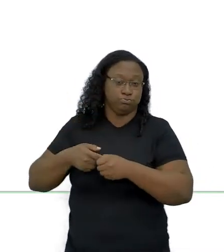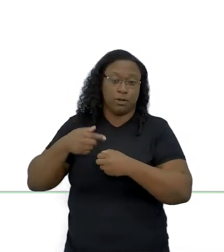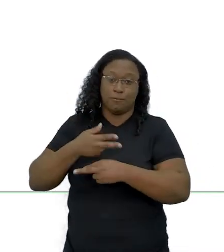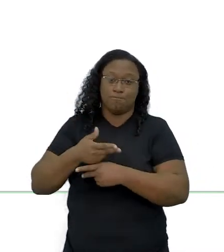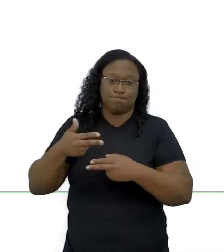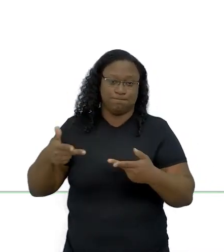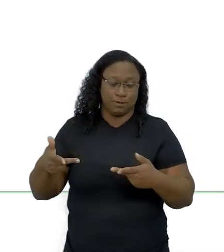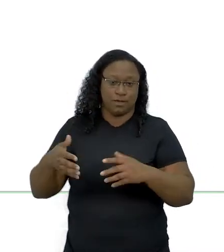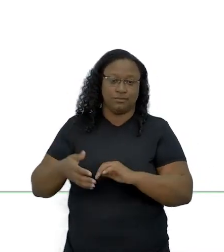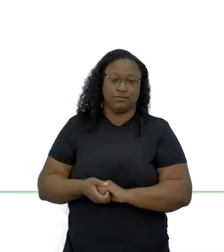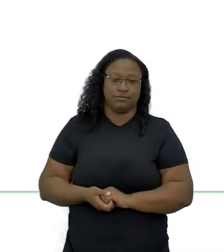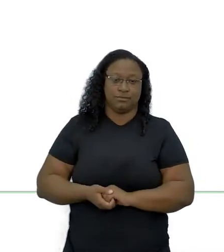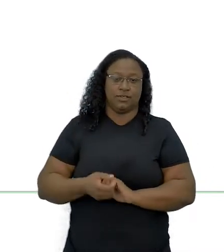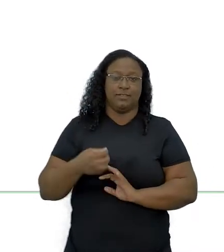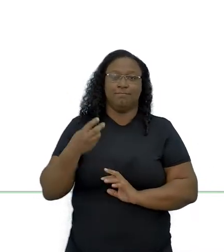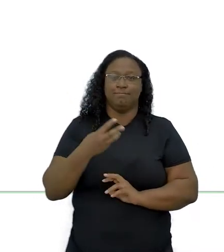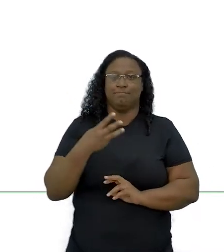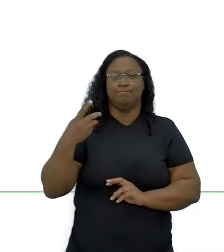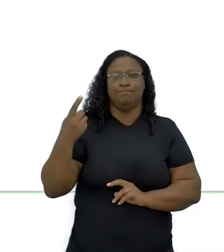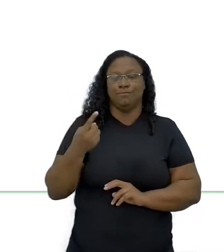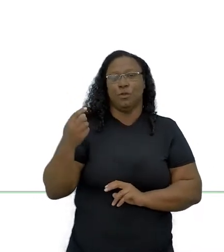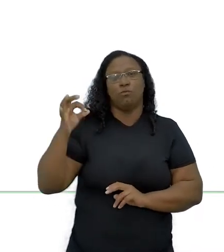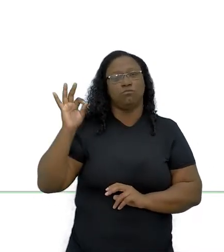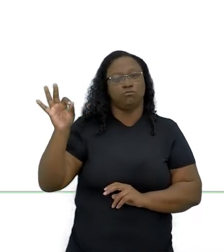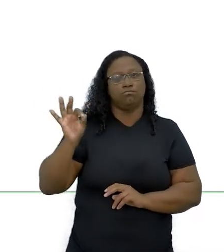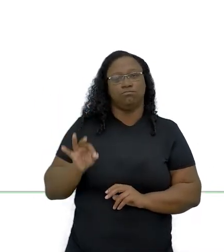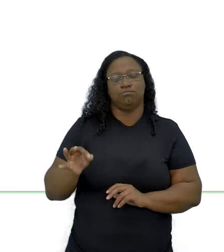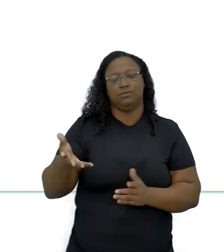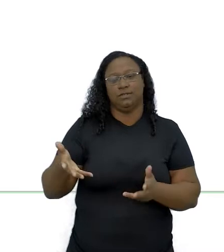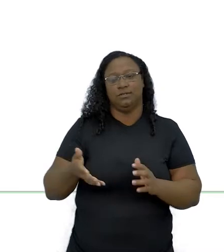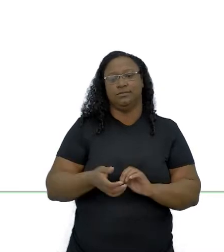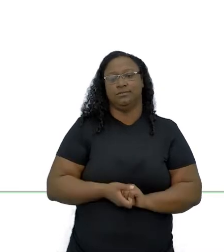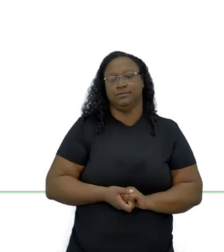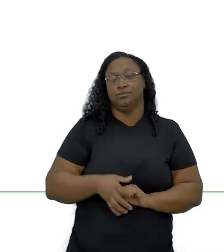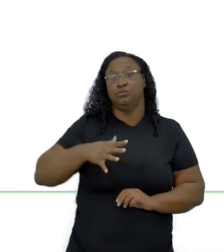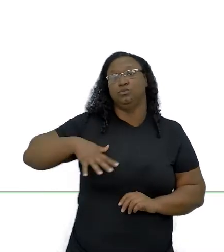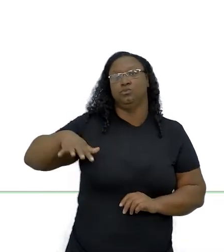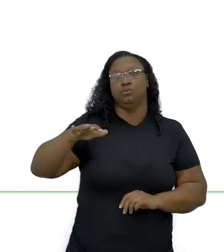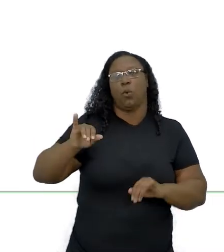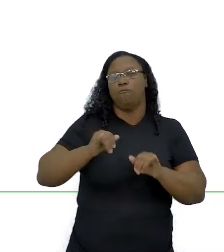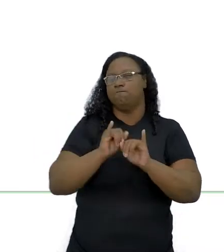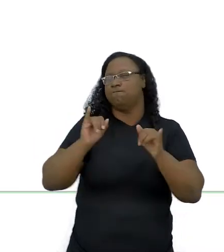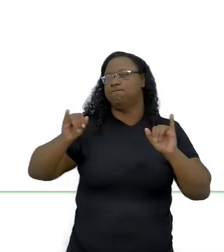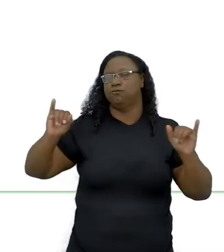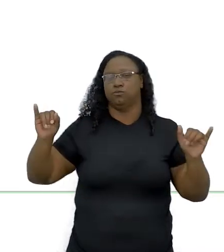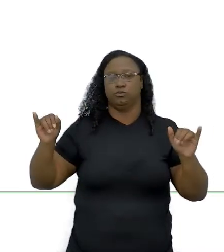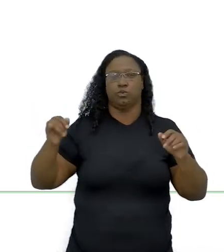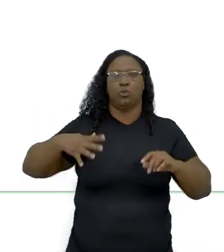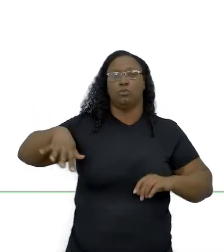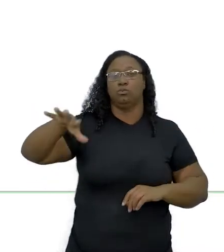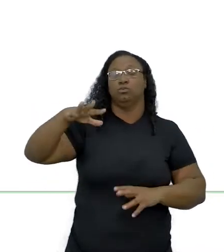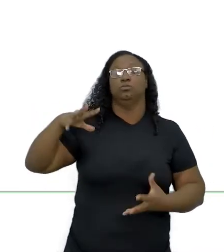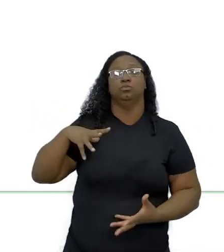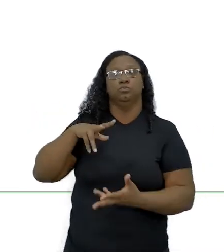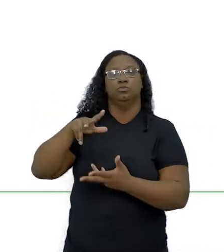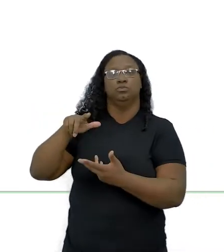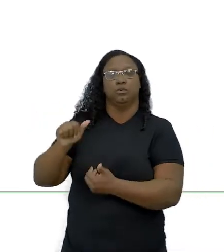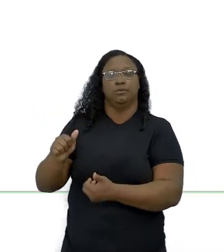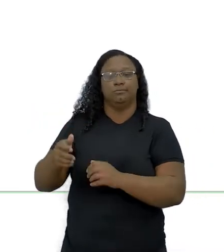derivados. 31,1% de toda a energia produzida no mundo, de recurso energético no mundo todo,